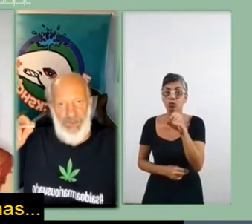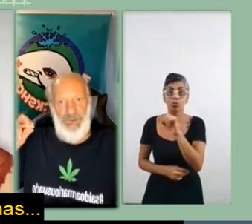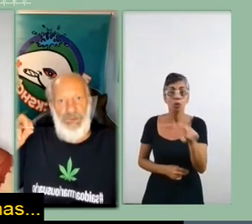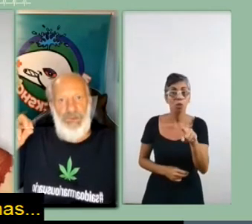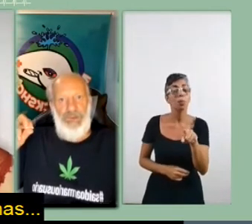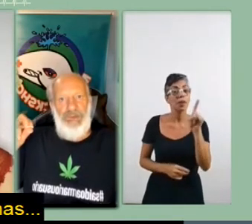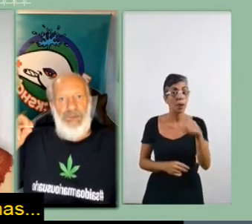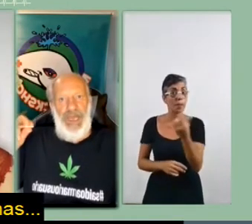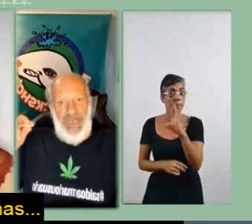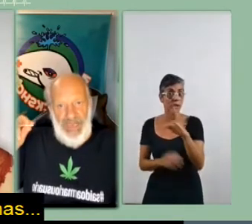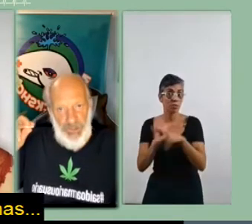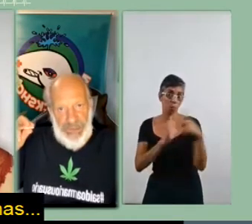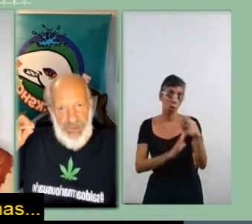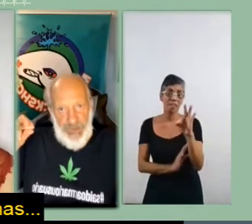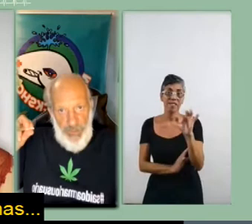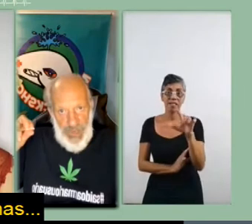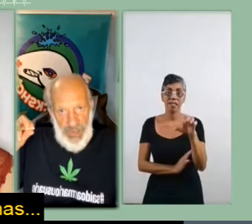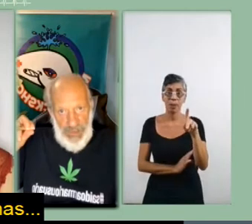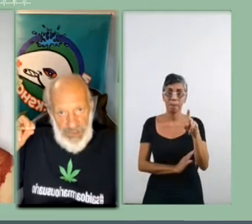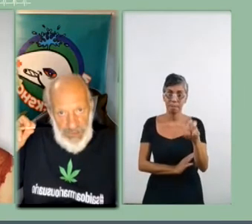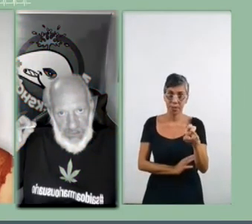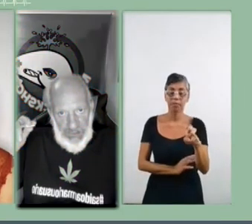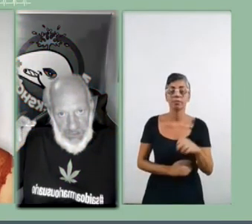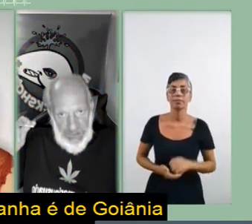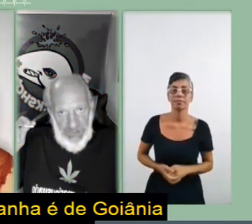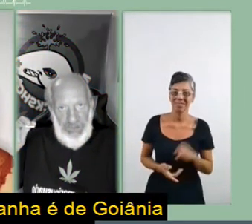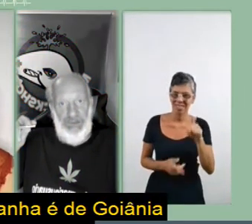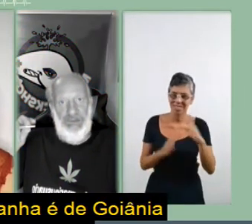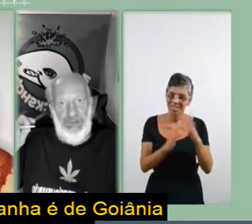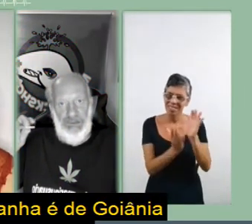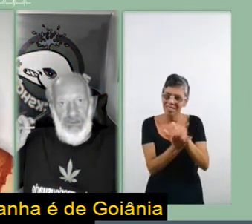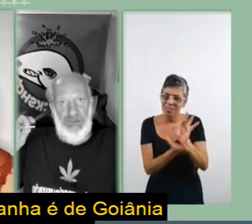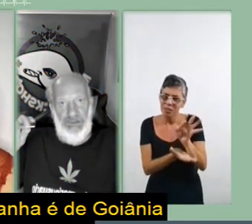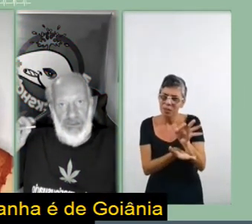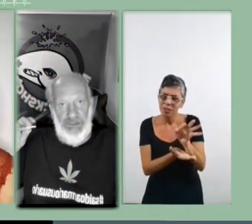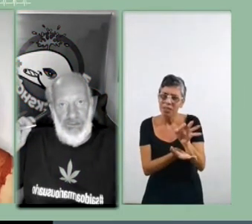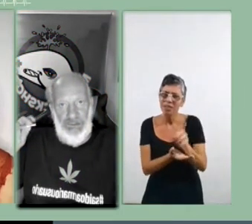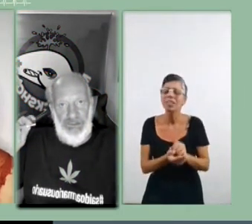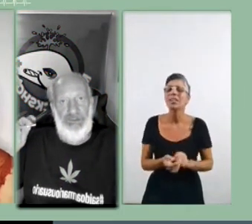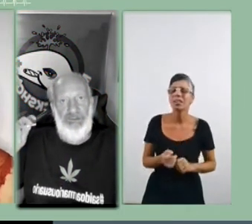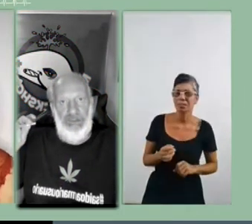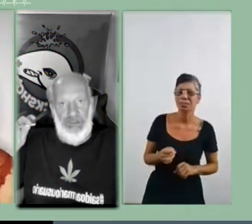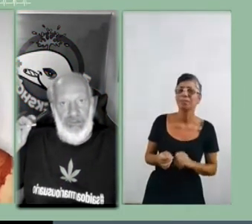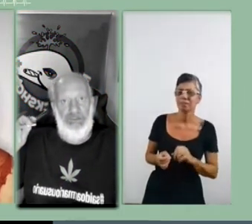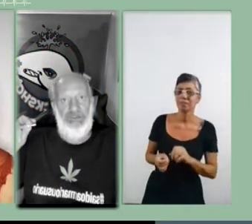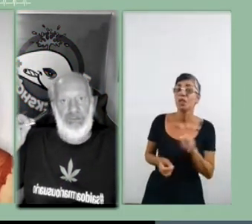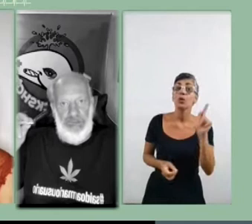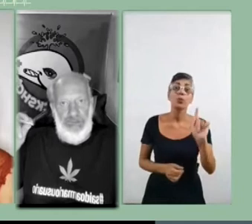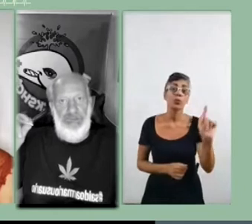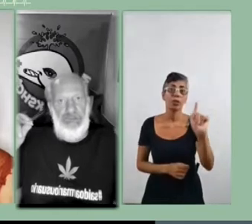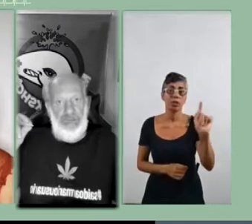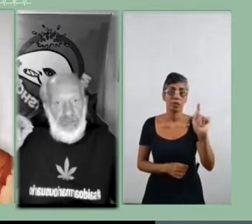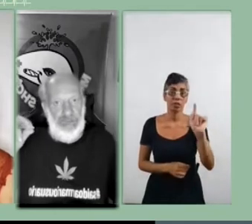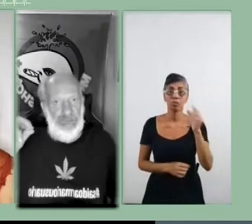Assim, mas... daí do Recife também ele? Dr. João Normanha de Goiânia. De Goiânia. E